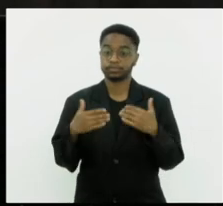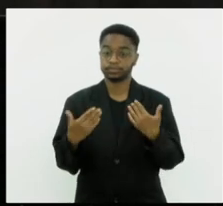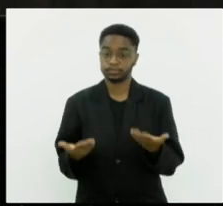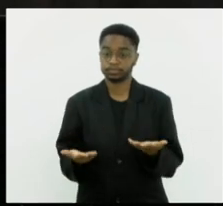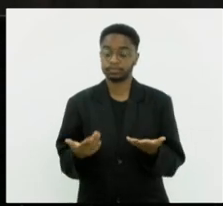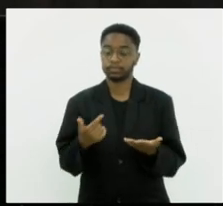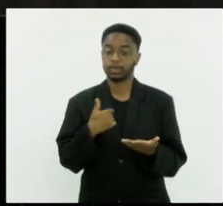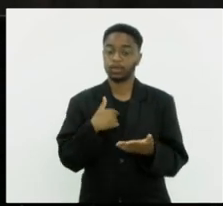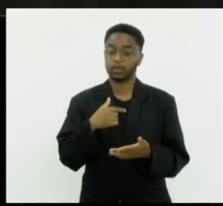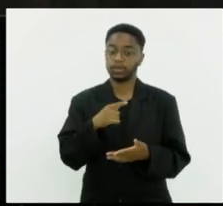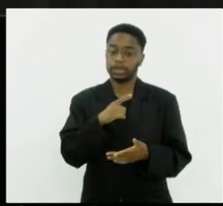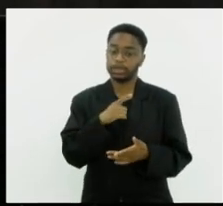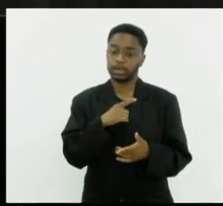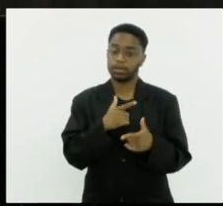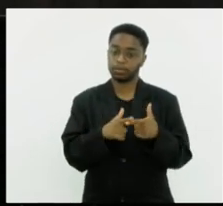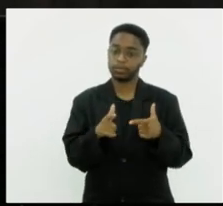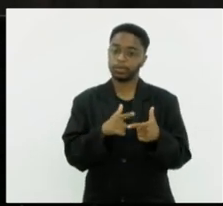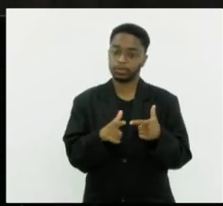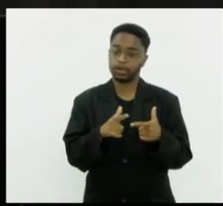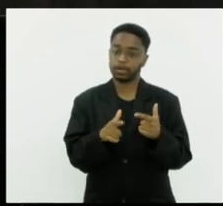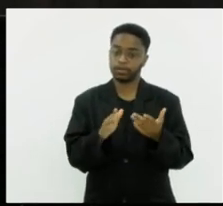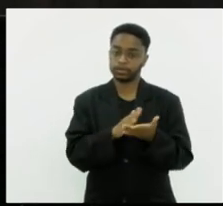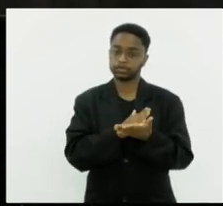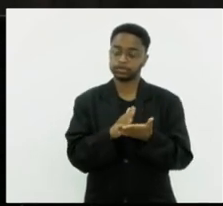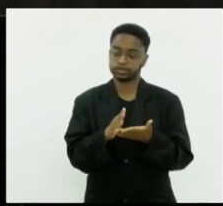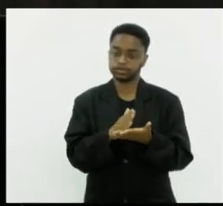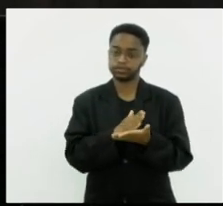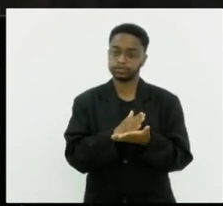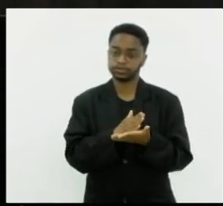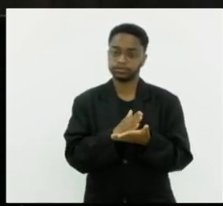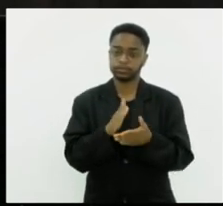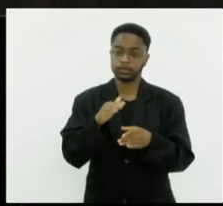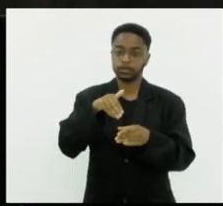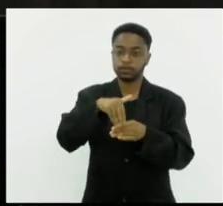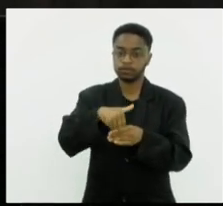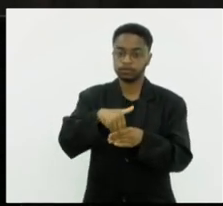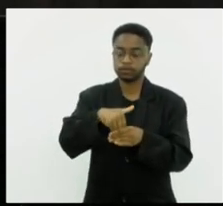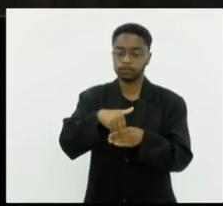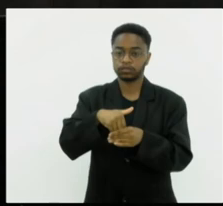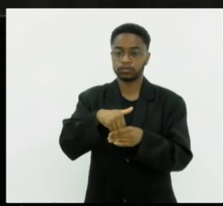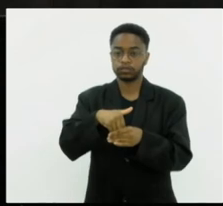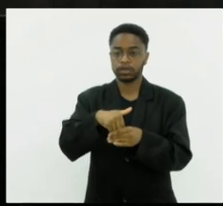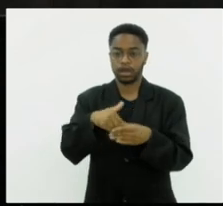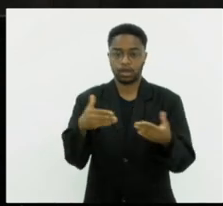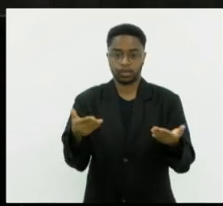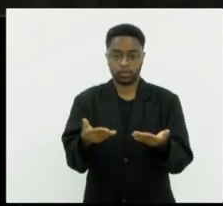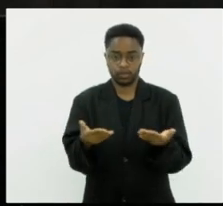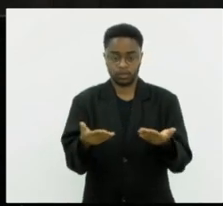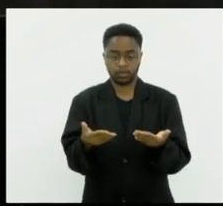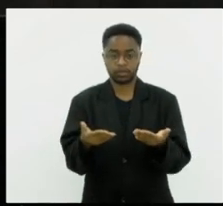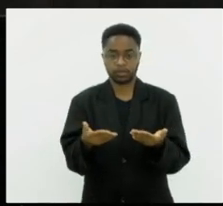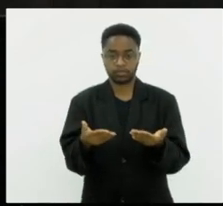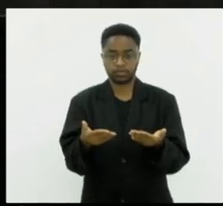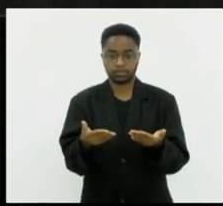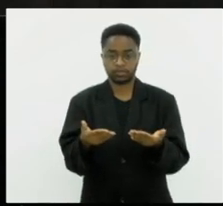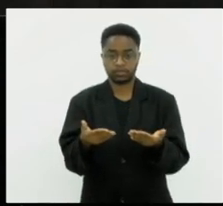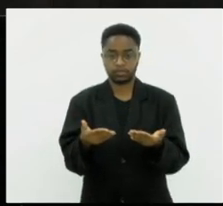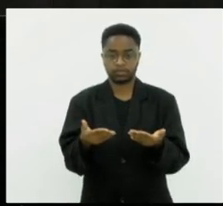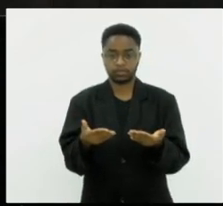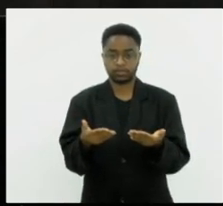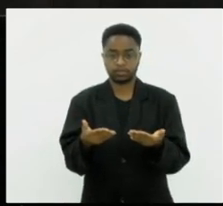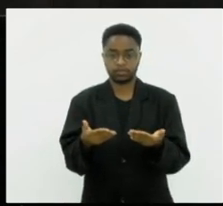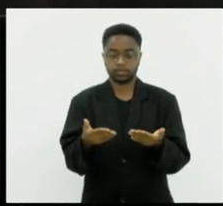tenho problemas imensos de votar nos tempos atuais no